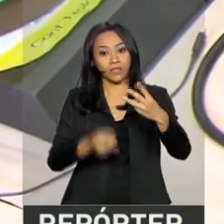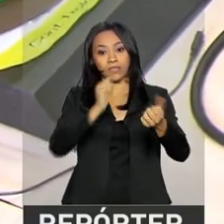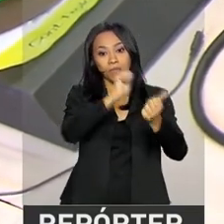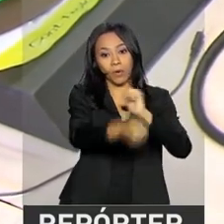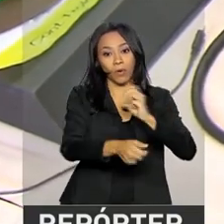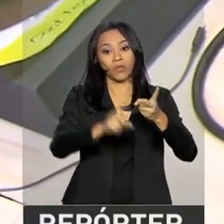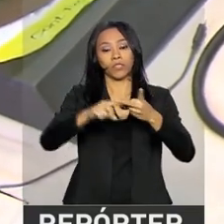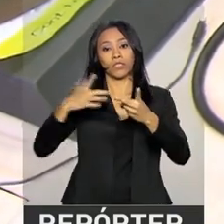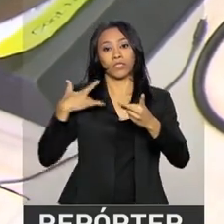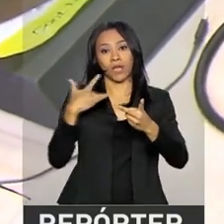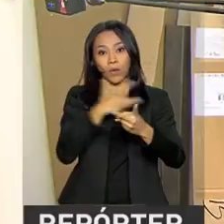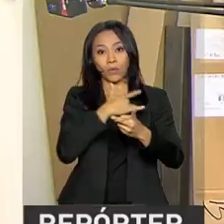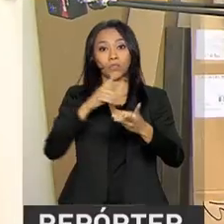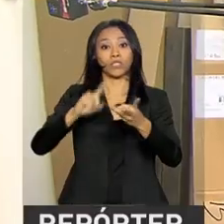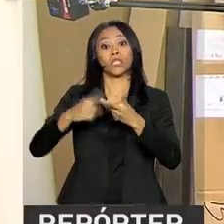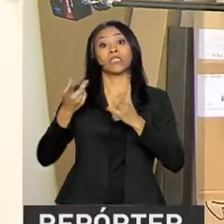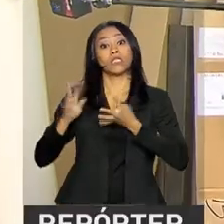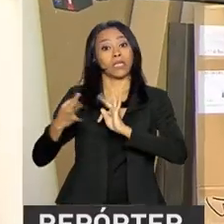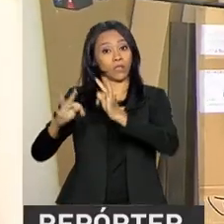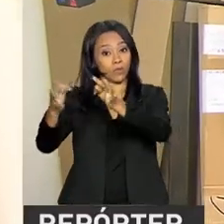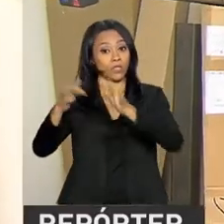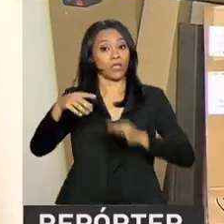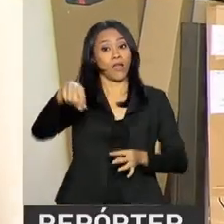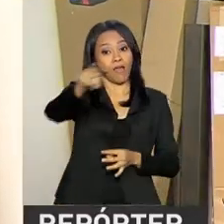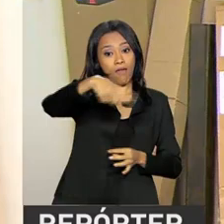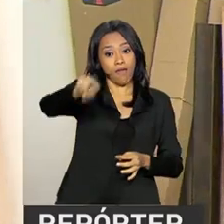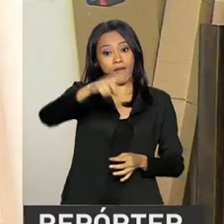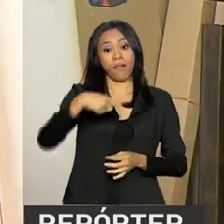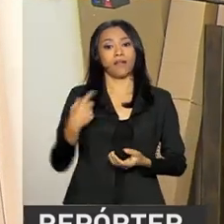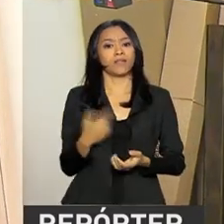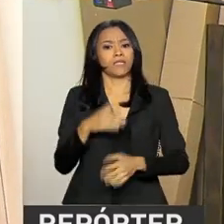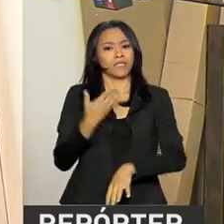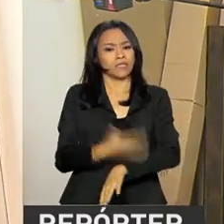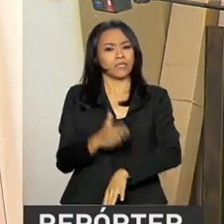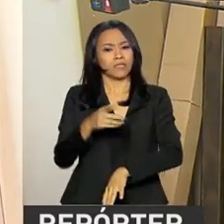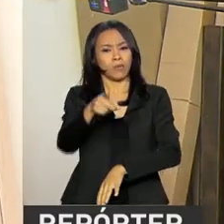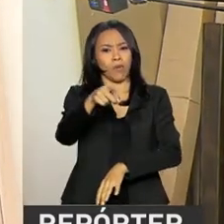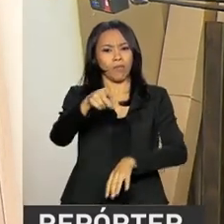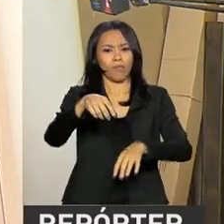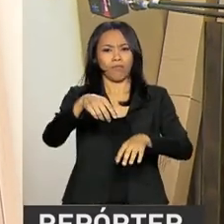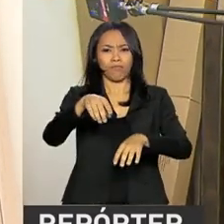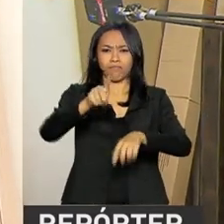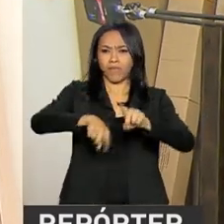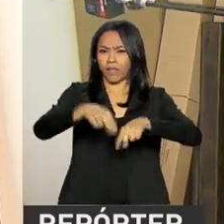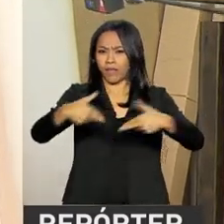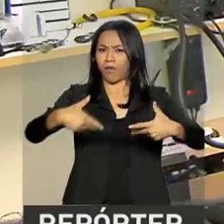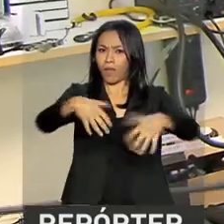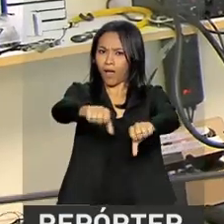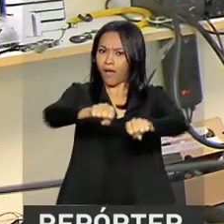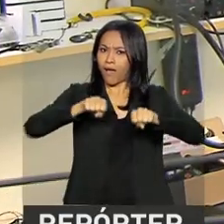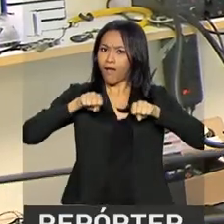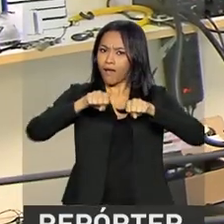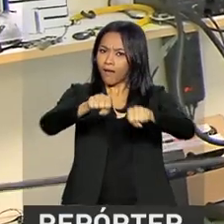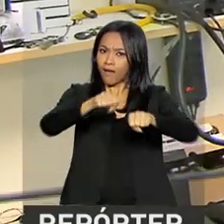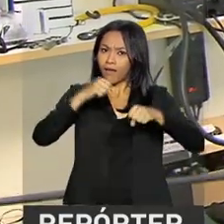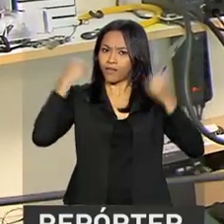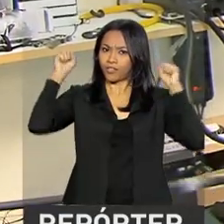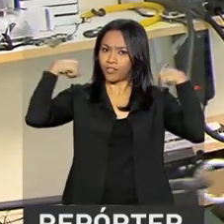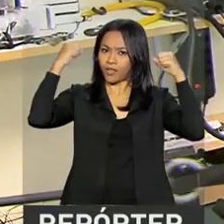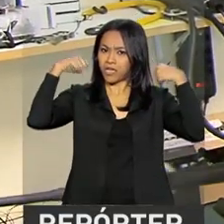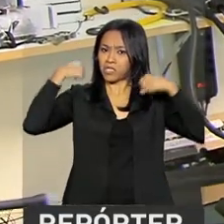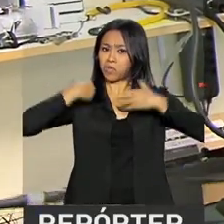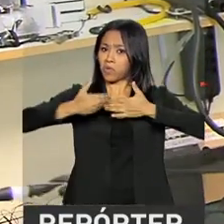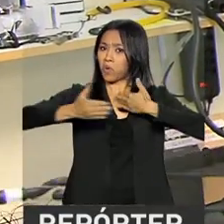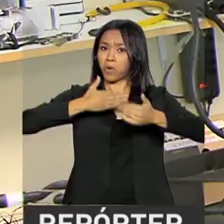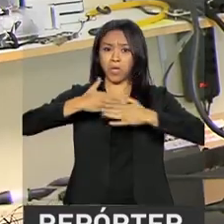saúde e tecnologia ela desenvolveu o equipamento para ginástica que pode servir para qualquer hora e lugar